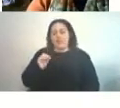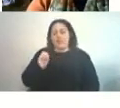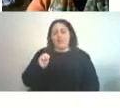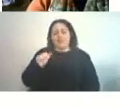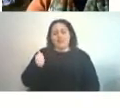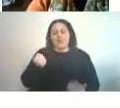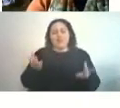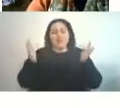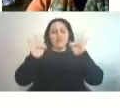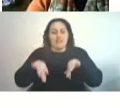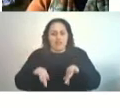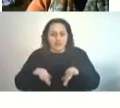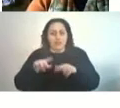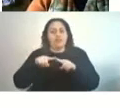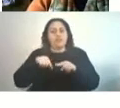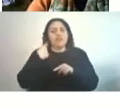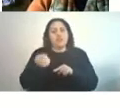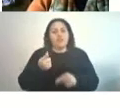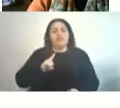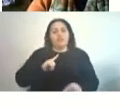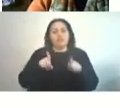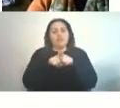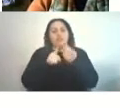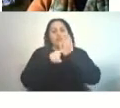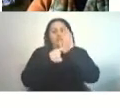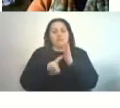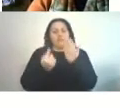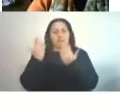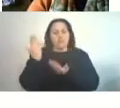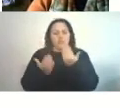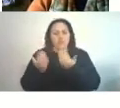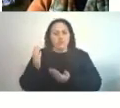encerramento e depois teremos também a apresentação do coral, né?